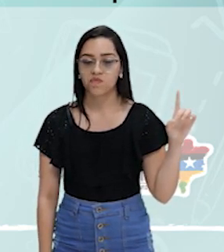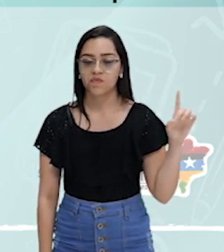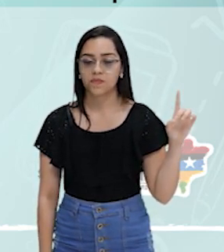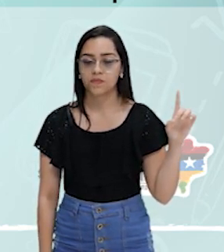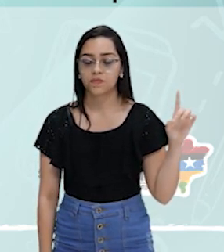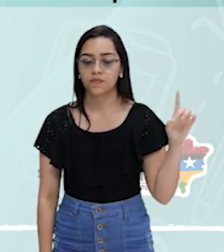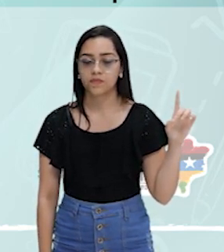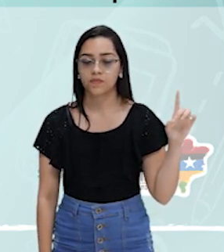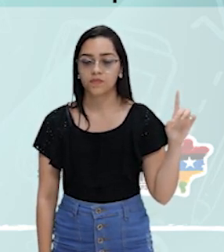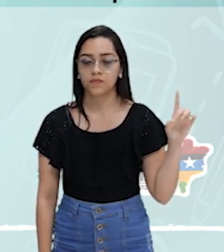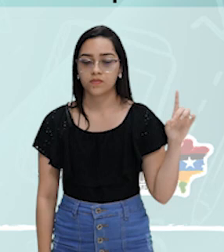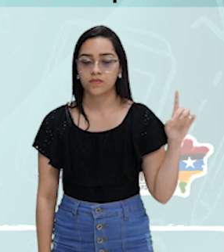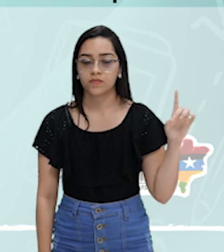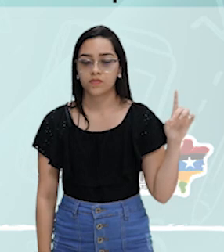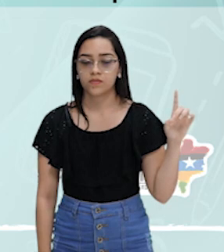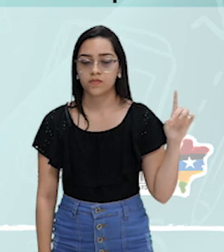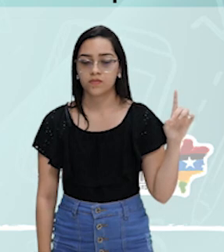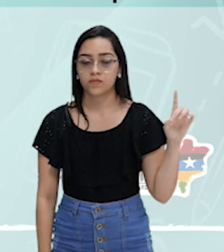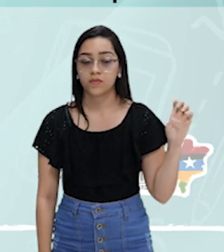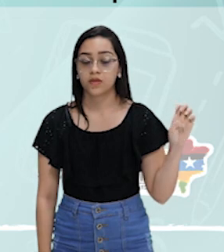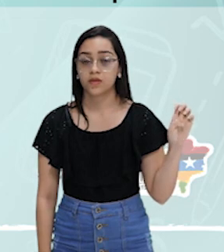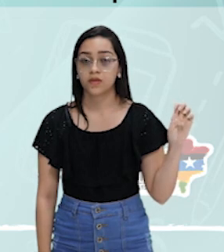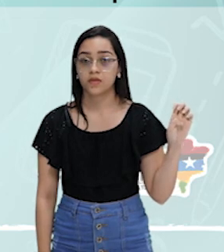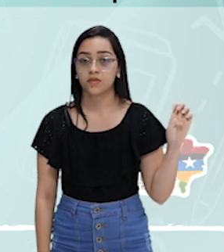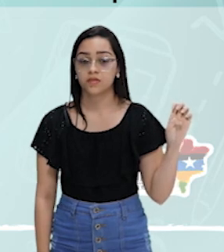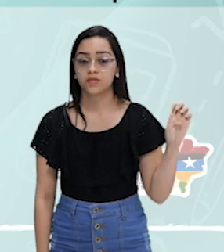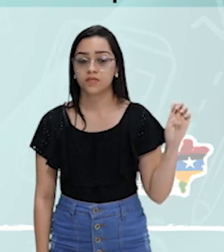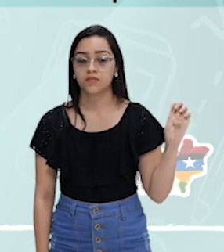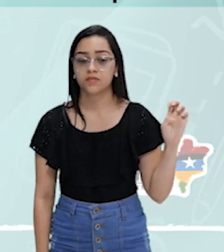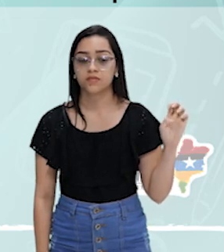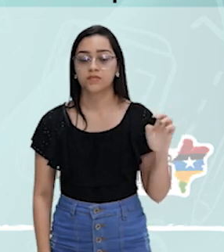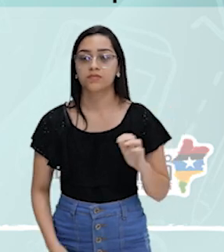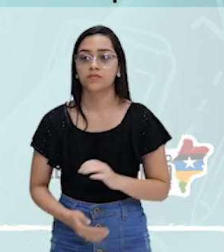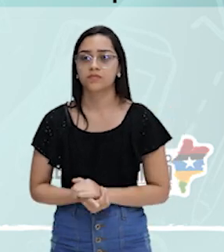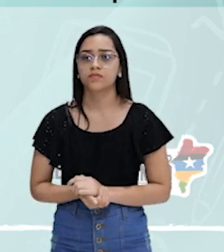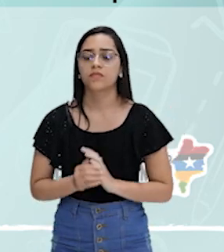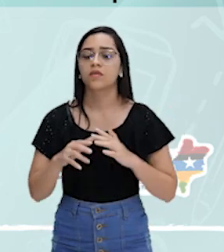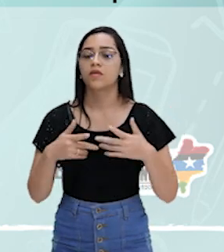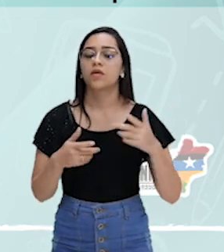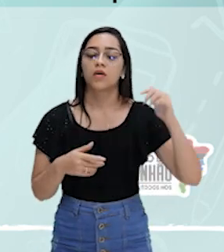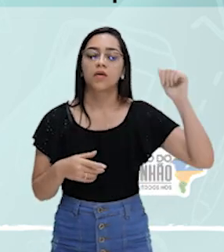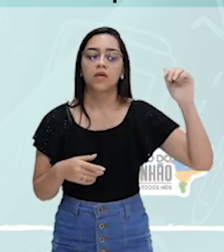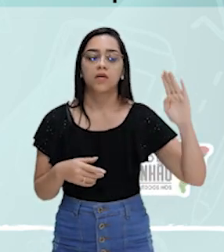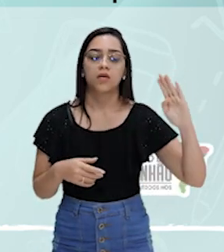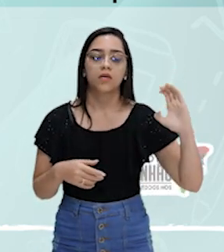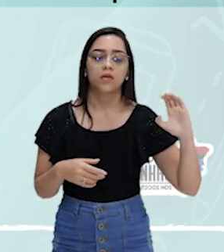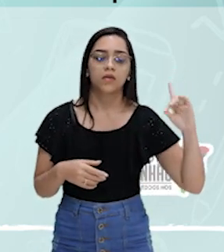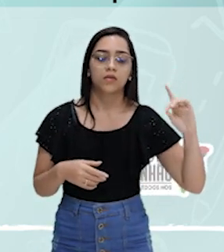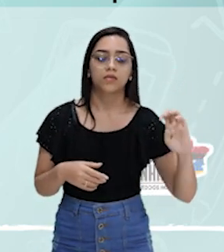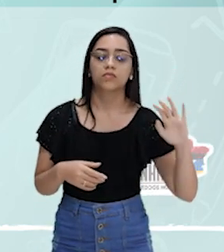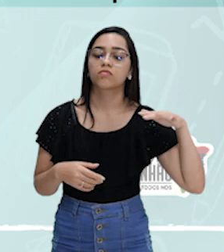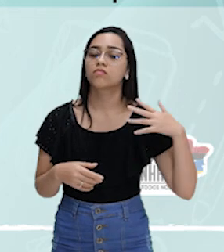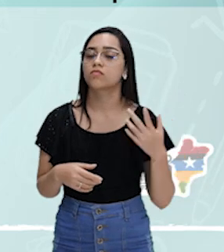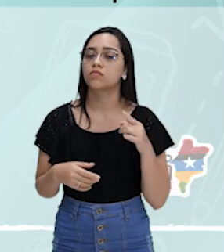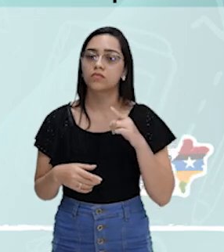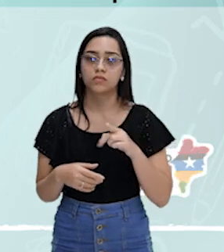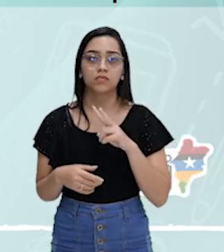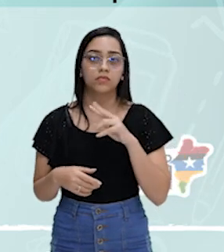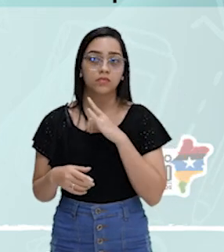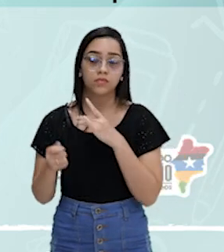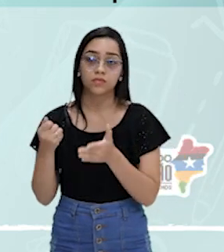evidenciar a norma padrão ou ainda fará uso de gírias? Qual dessas alternativas